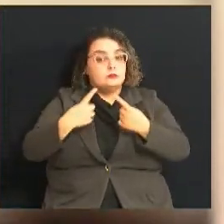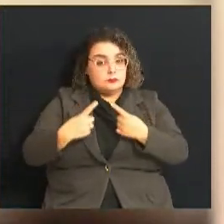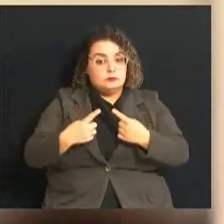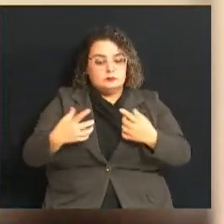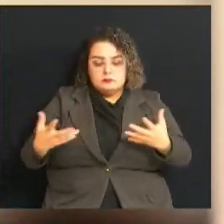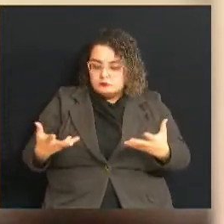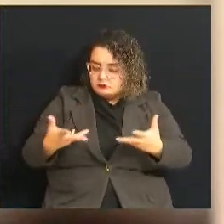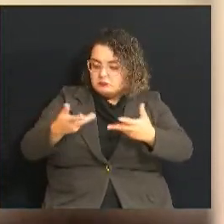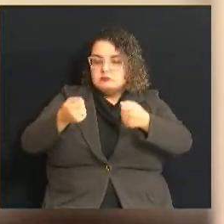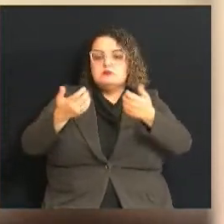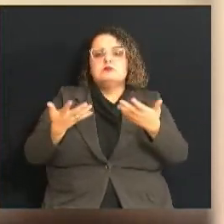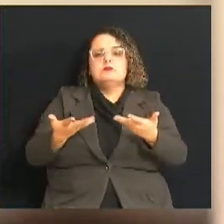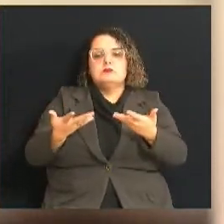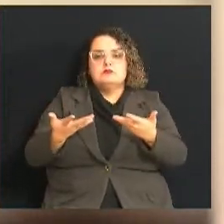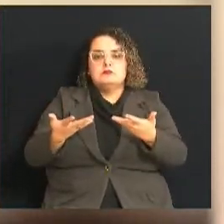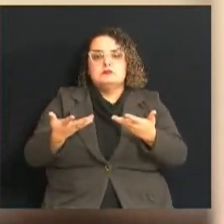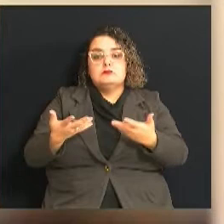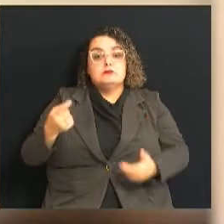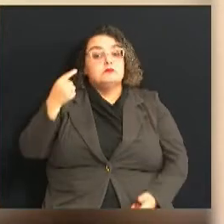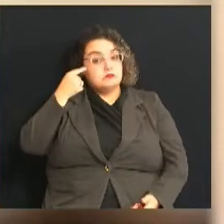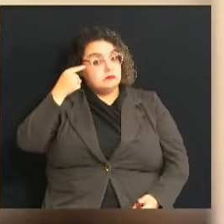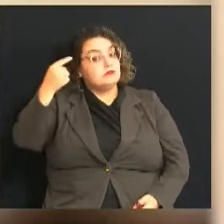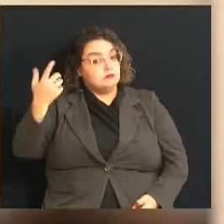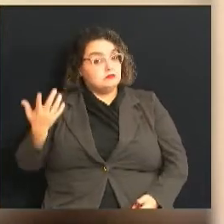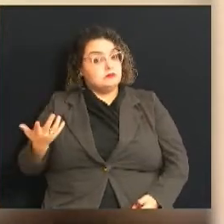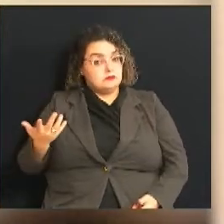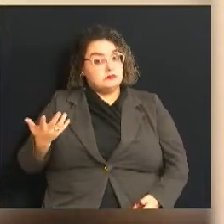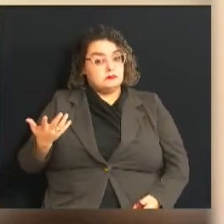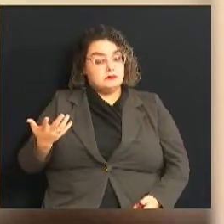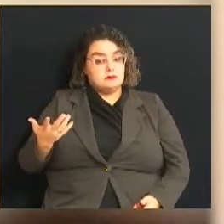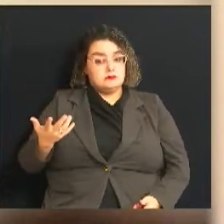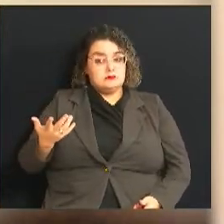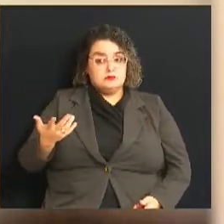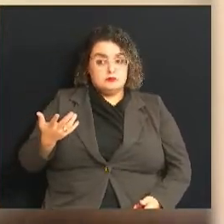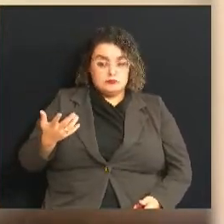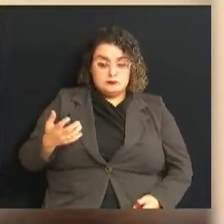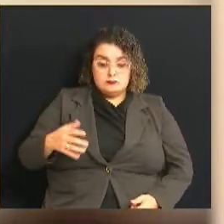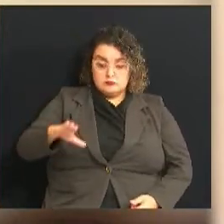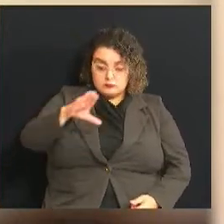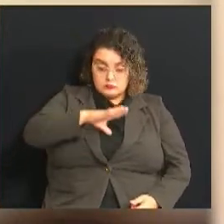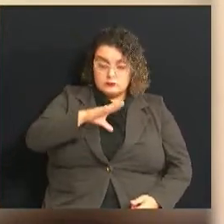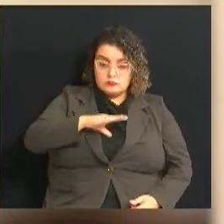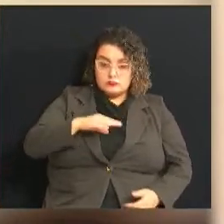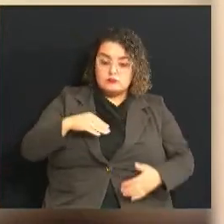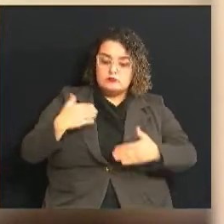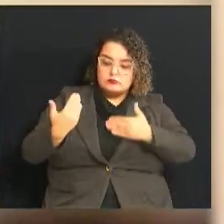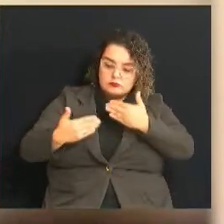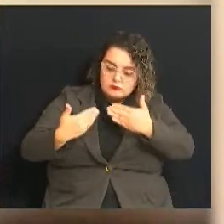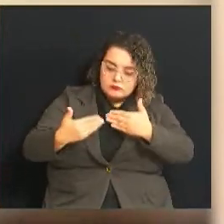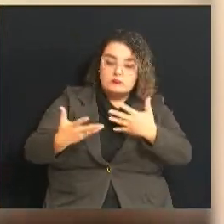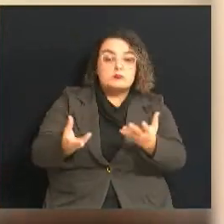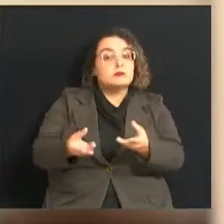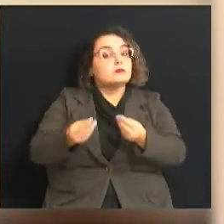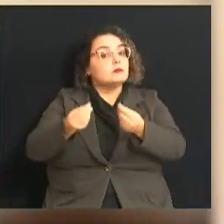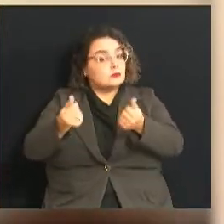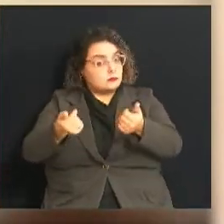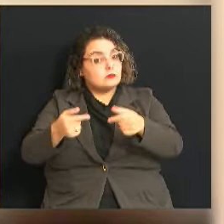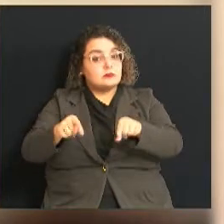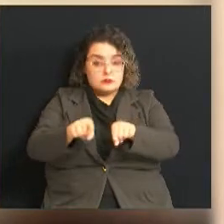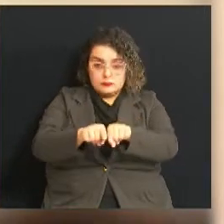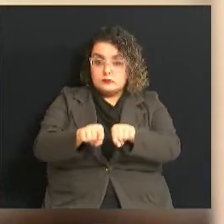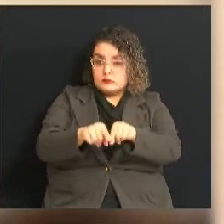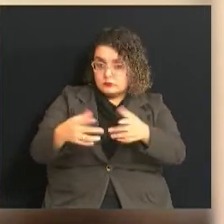pudemos ter uma noção assim, daquilo que o município vem fazendo e aprimorando, inclusive,